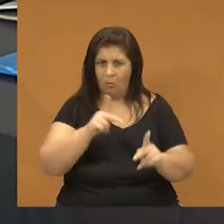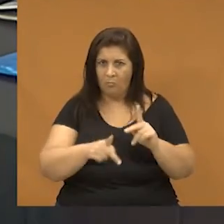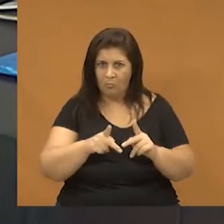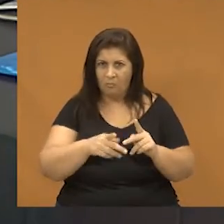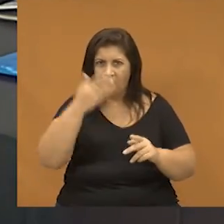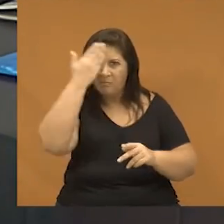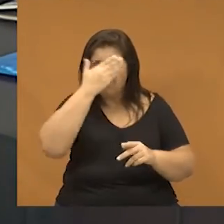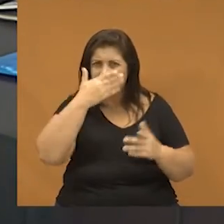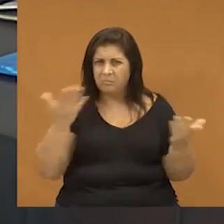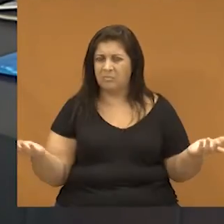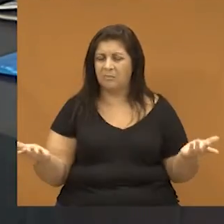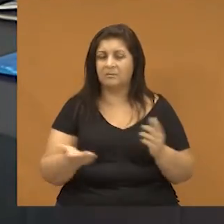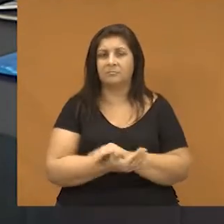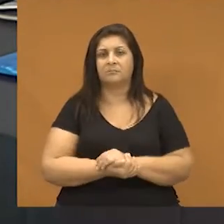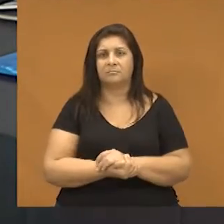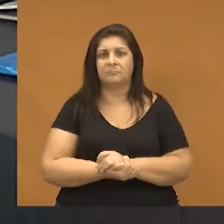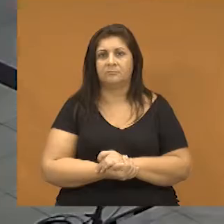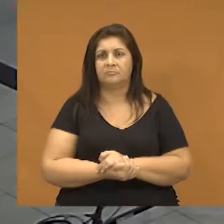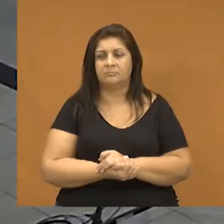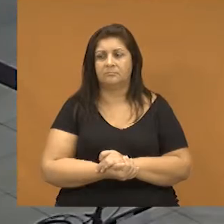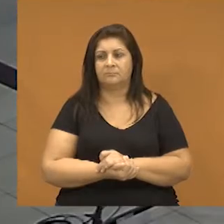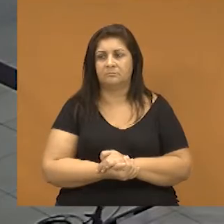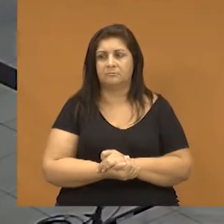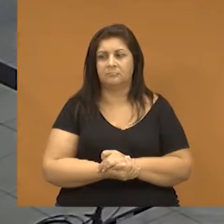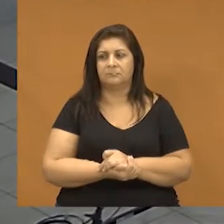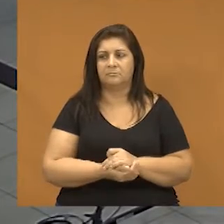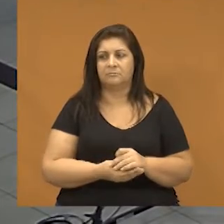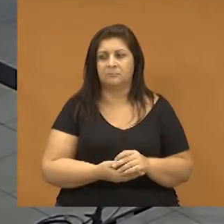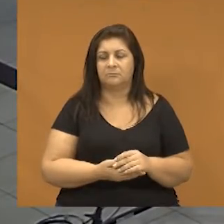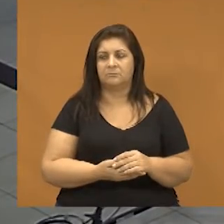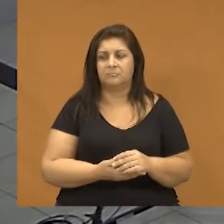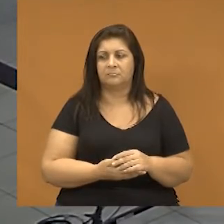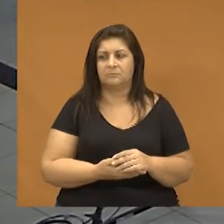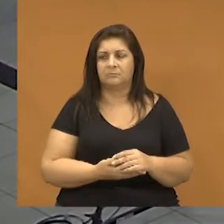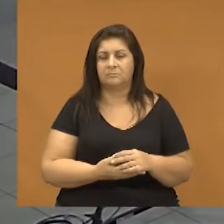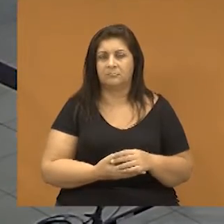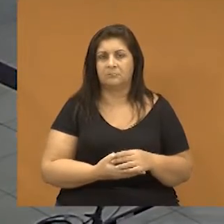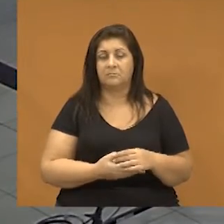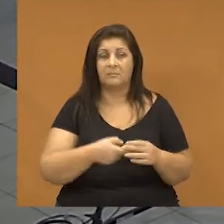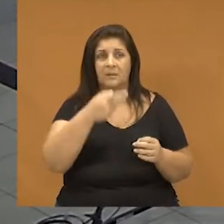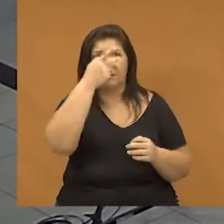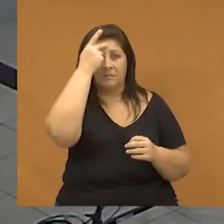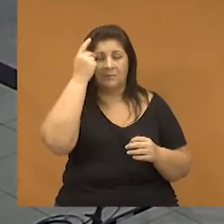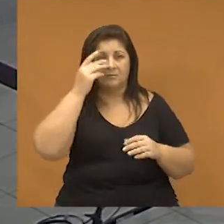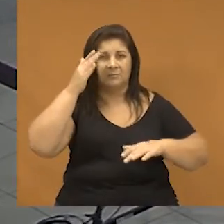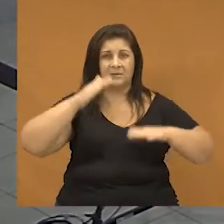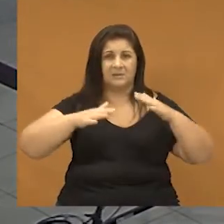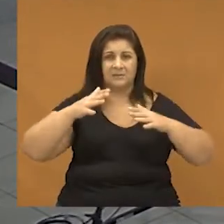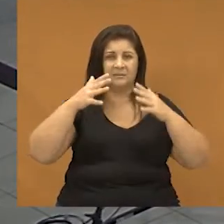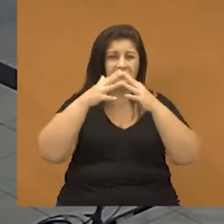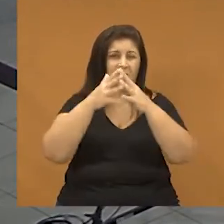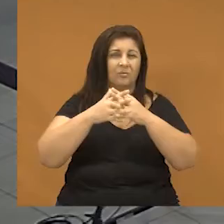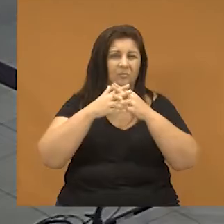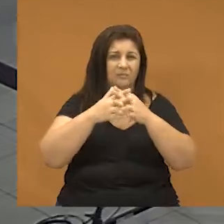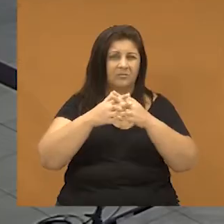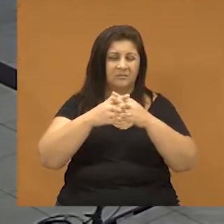cidade de Jacareí. Concordo. Pois não, Rodrigo. Vamos lá, vamos fazer o debate. As pessoas às vezes fazem uma confusão